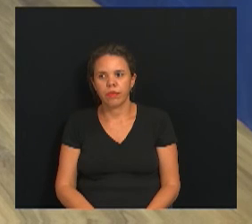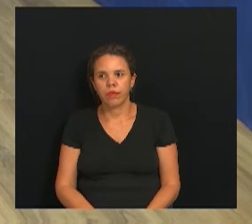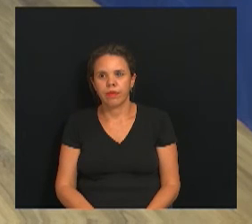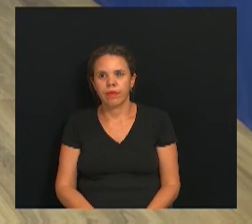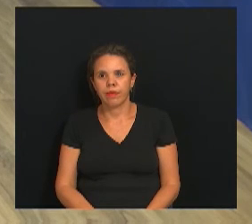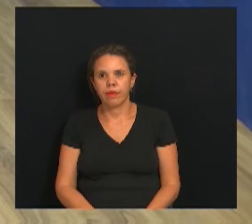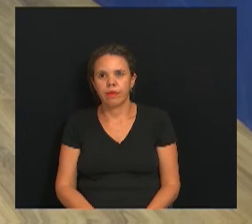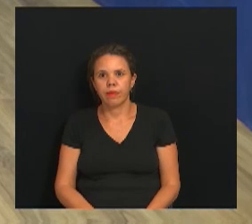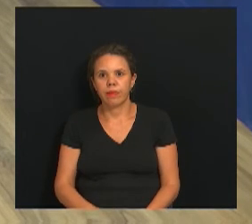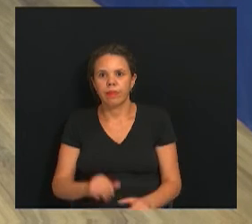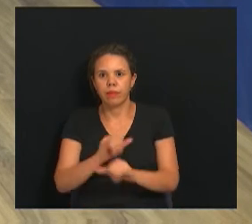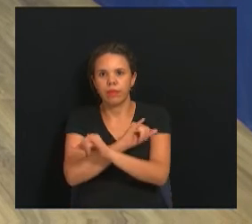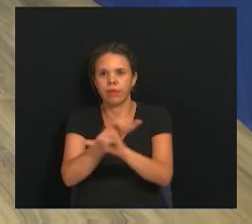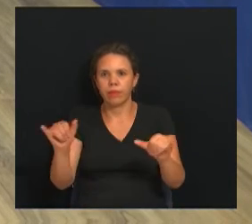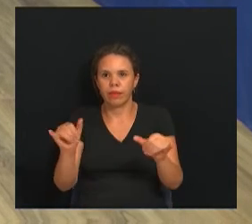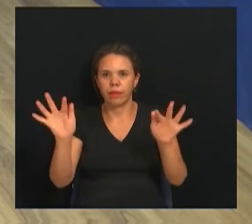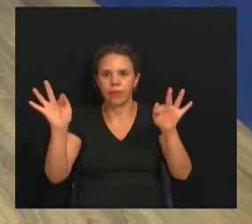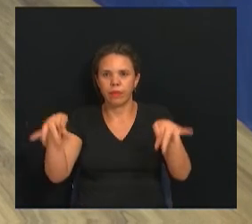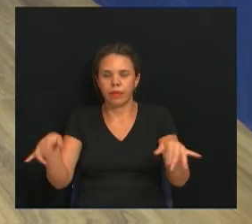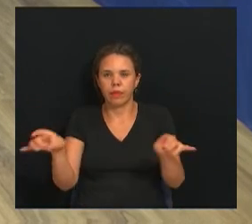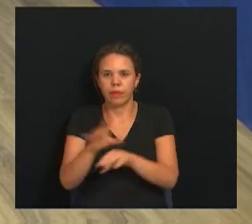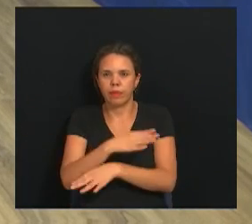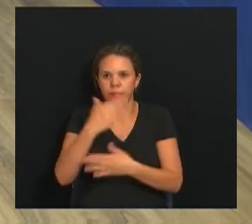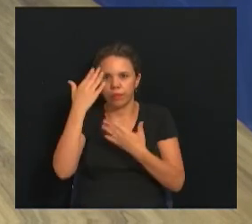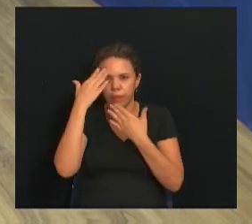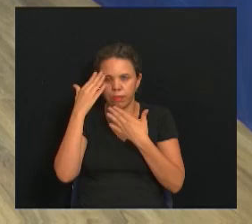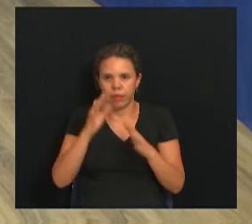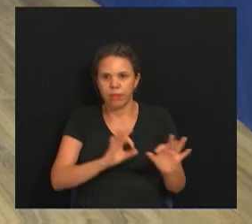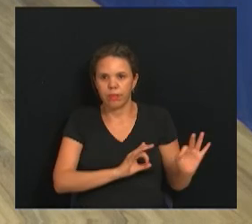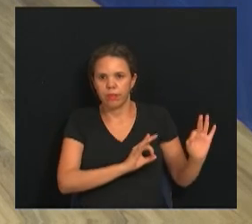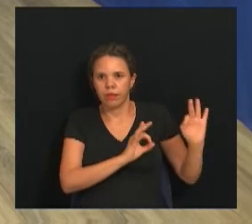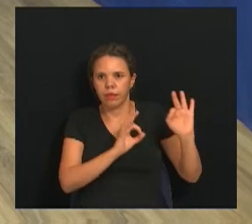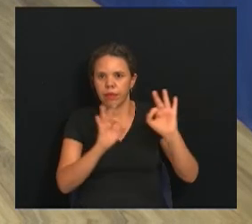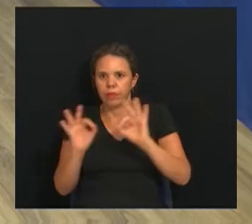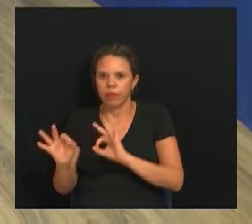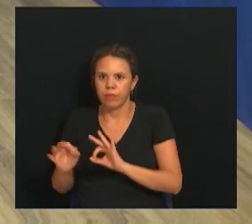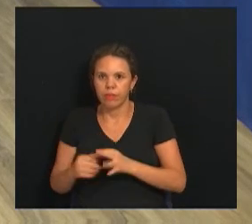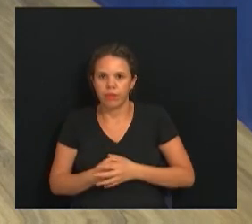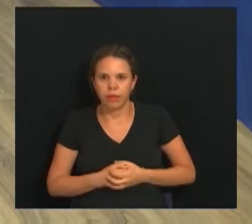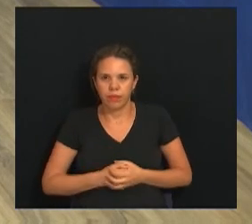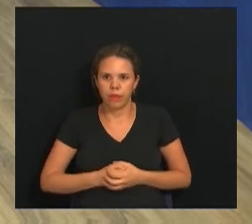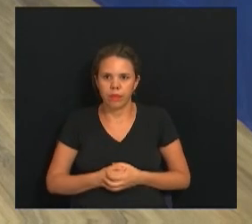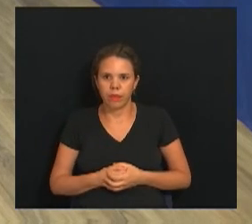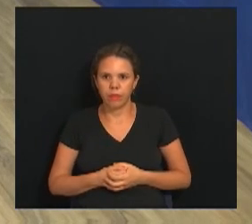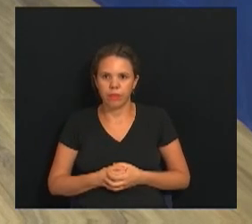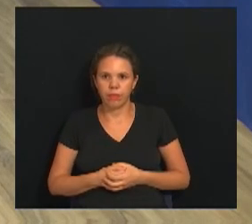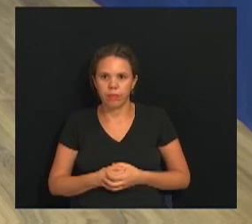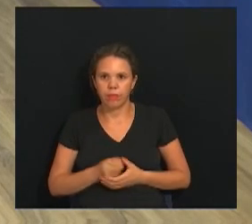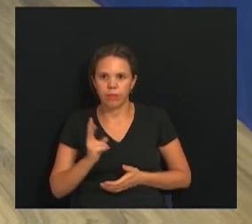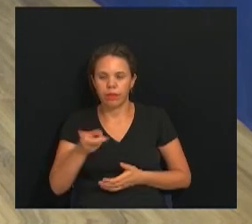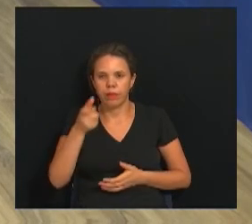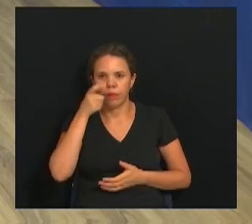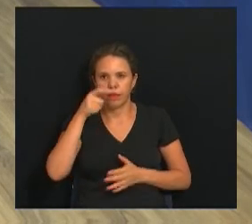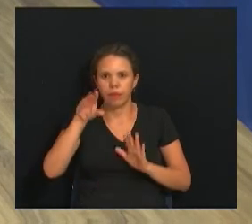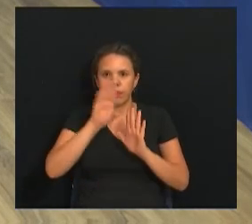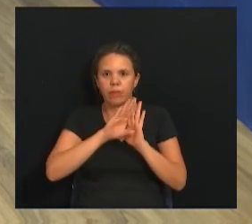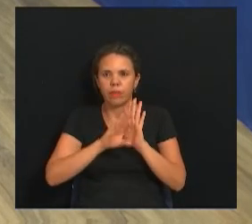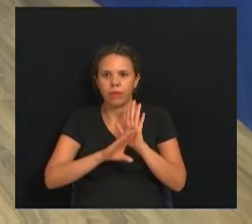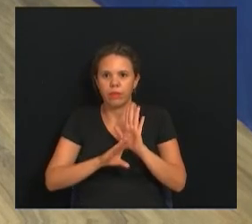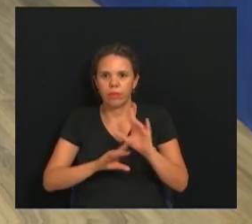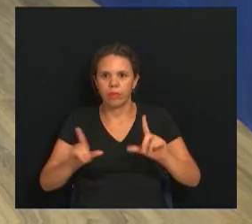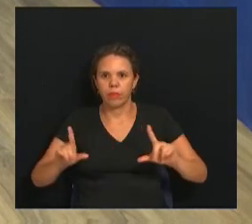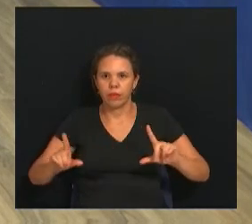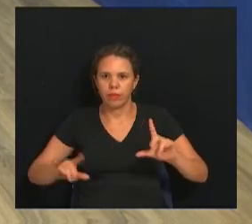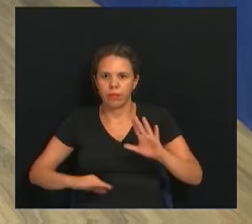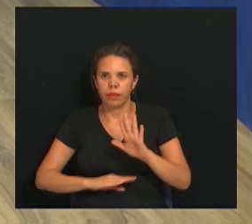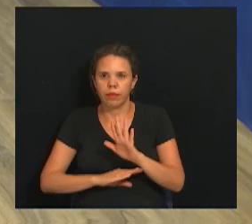O Câmara Notícia fica por aqui. Muito obrigado pela sua companhia, pela sua audiência. Continue aqui na TV Câmara